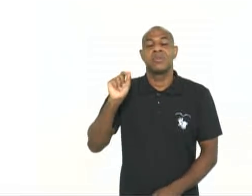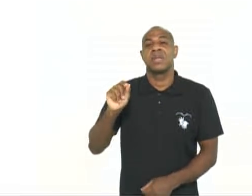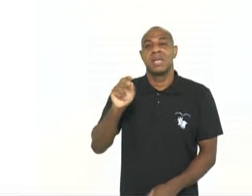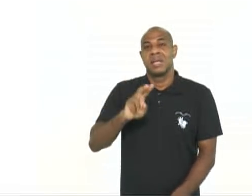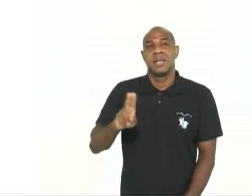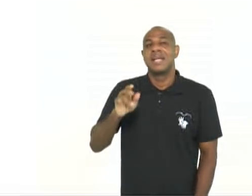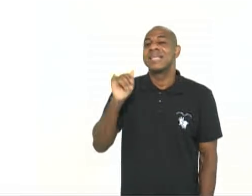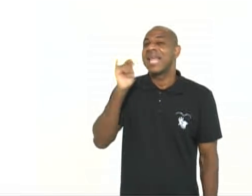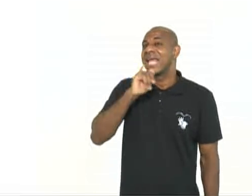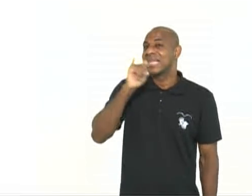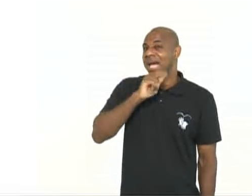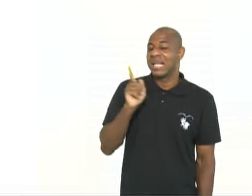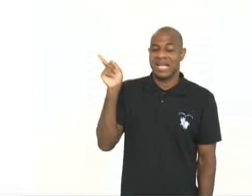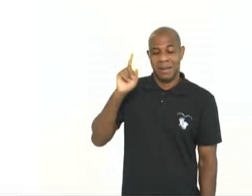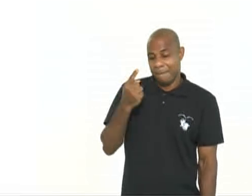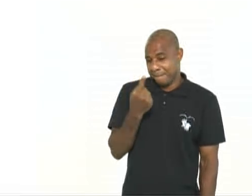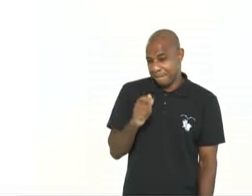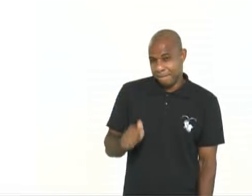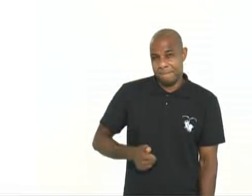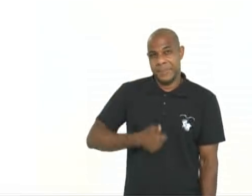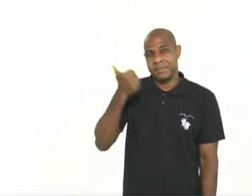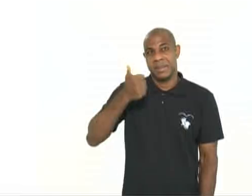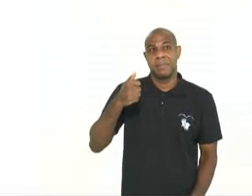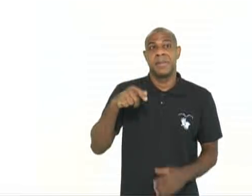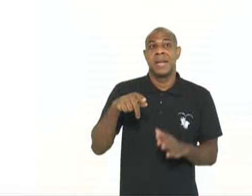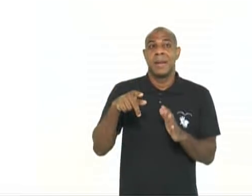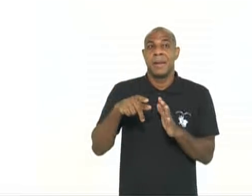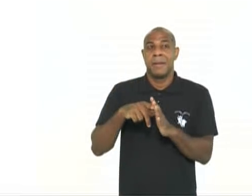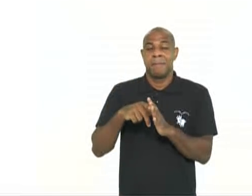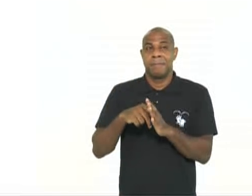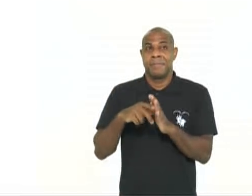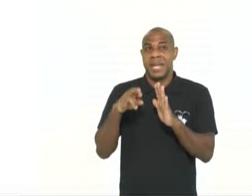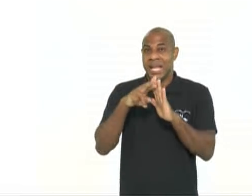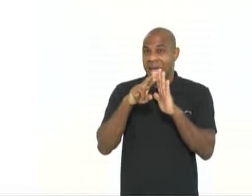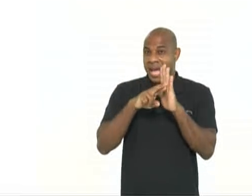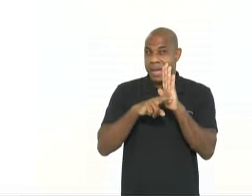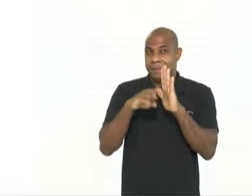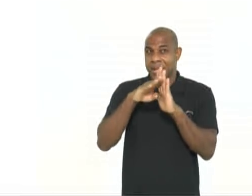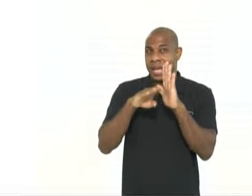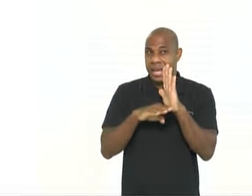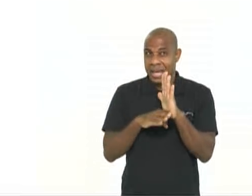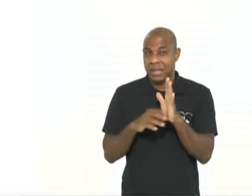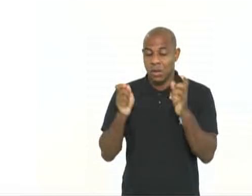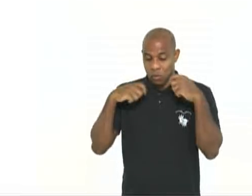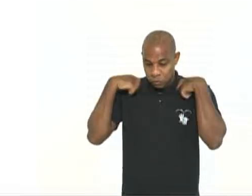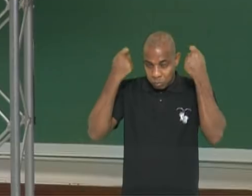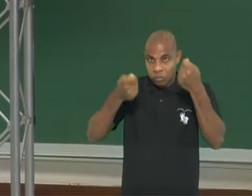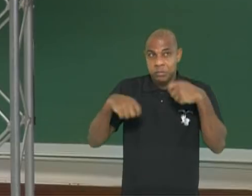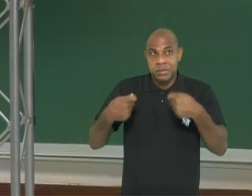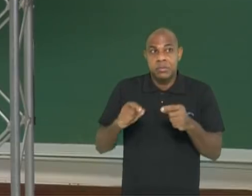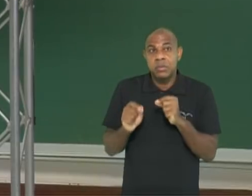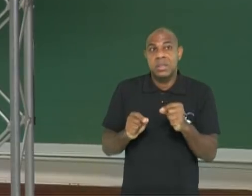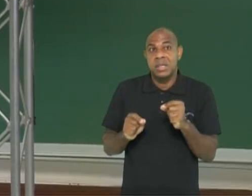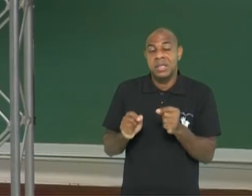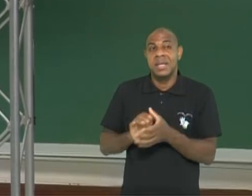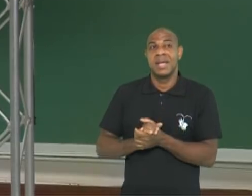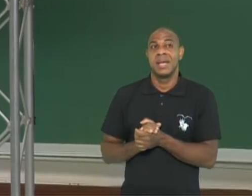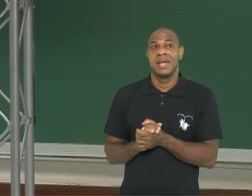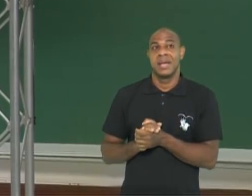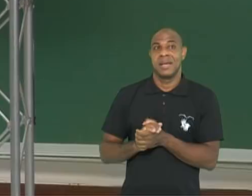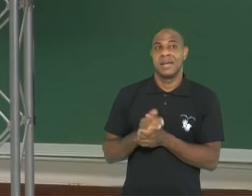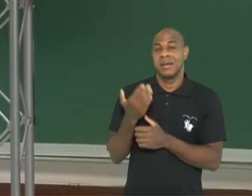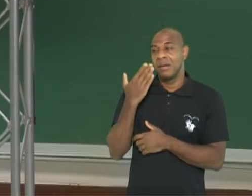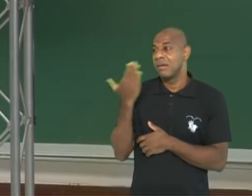uma das primeiras. Pela regra de São Bento, os monges deveriam fazer um voto de pobreza, bem aquilo mesmo, dando uma crítica sobre essa vida de